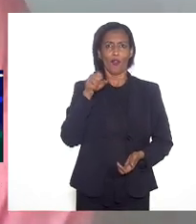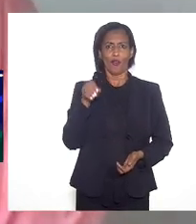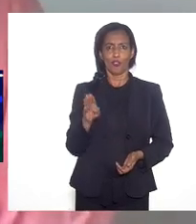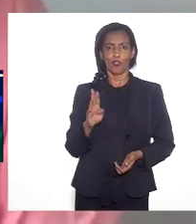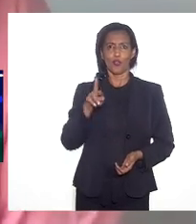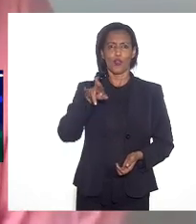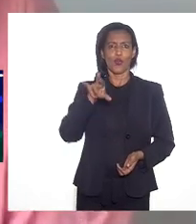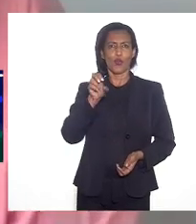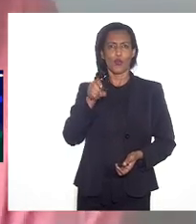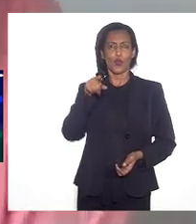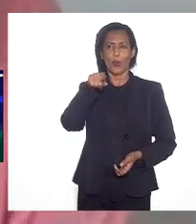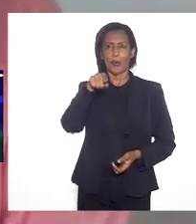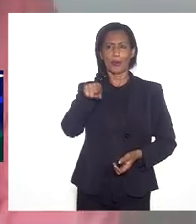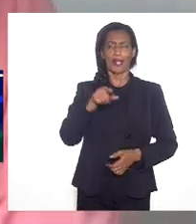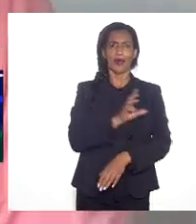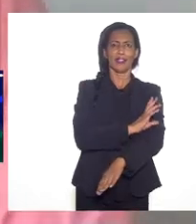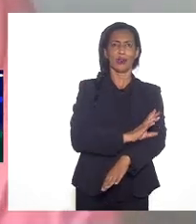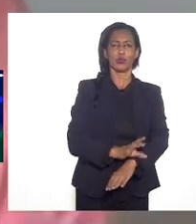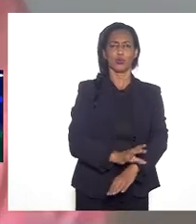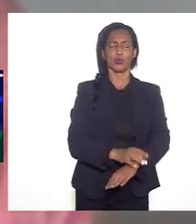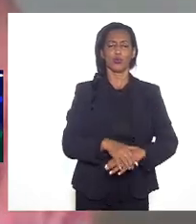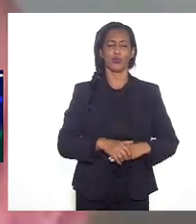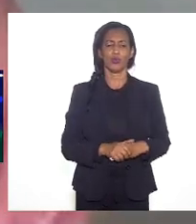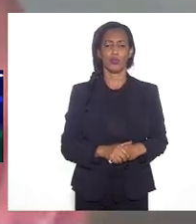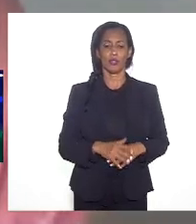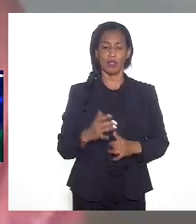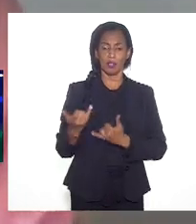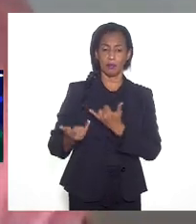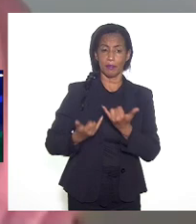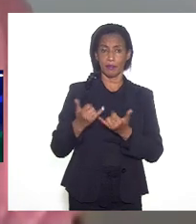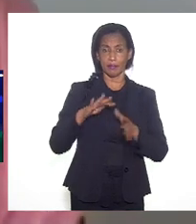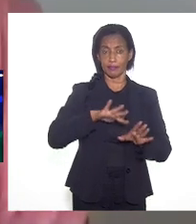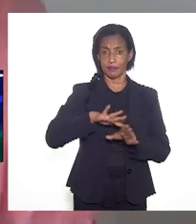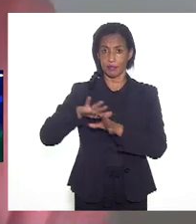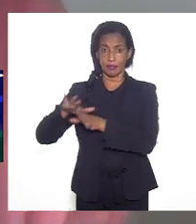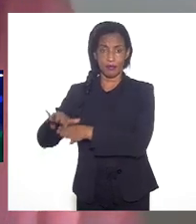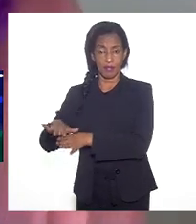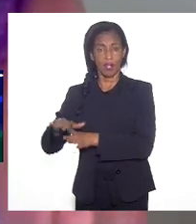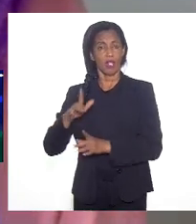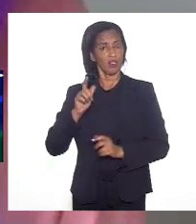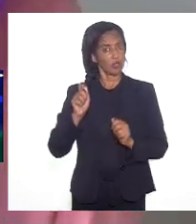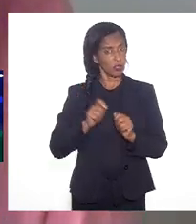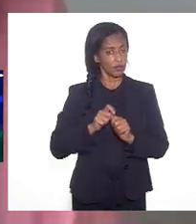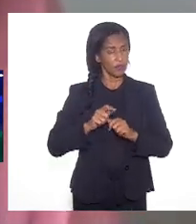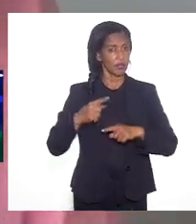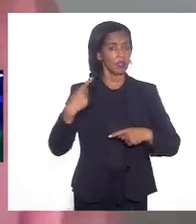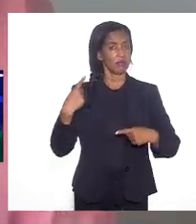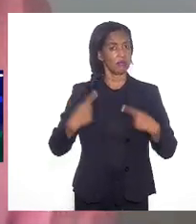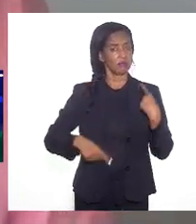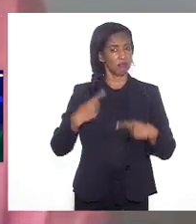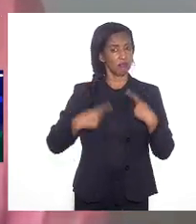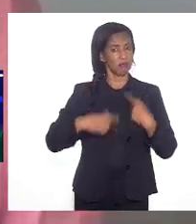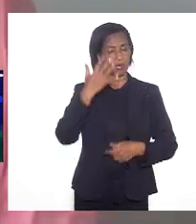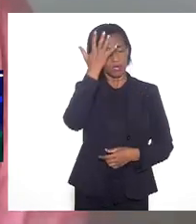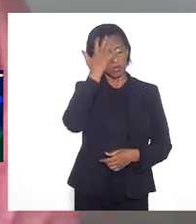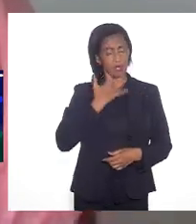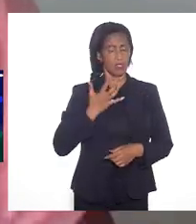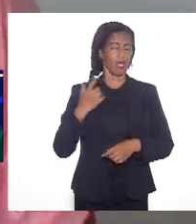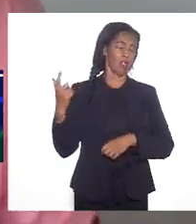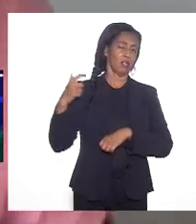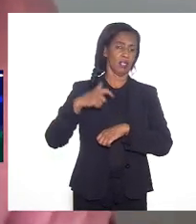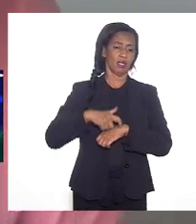ali na pintura. Enfim, mas brincadeiras à parte, a gente fez um debate muito sério e, naquele